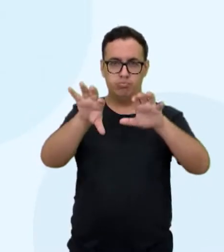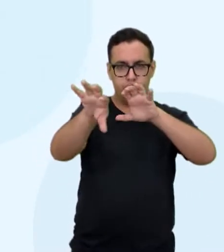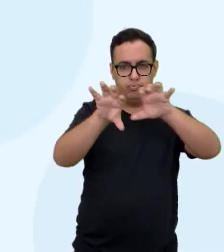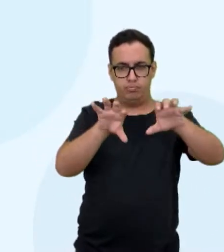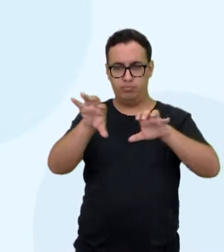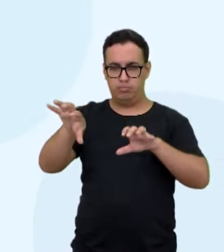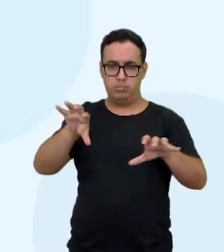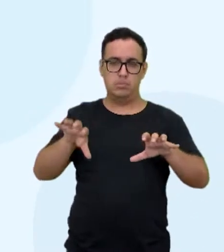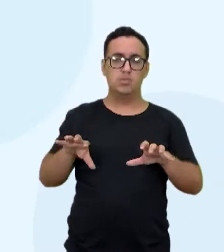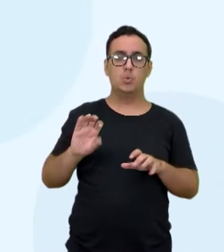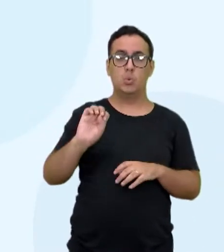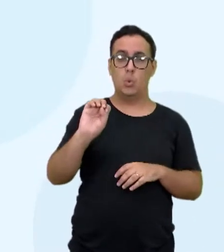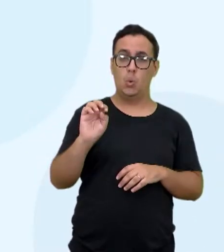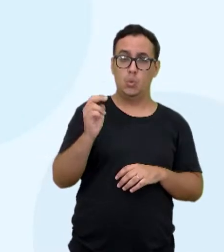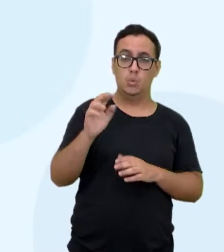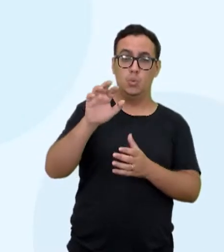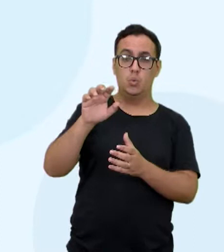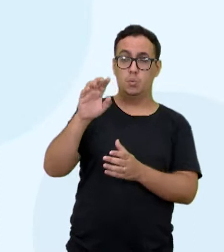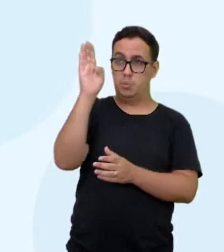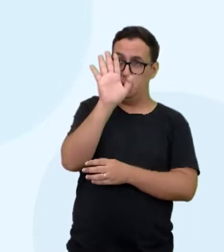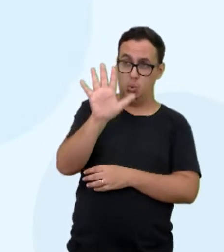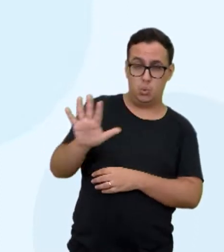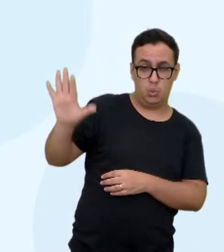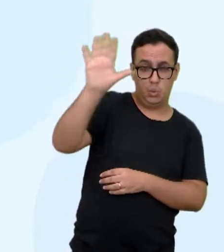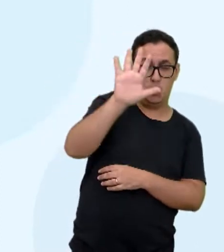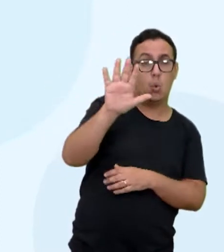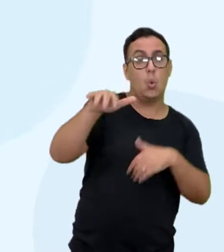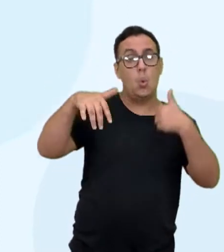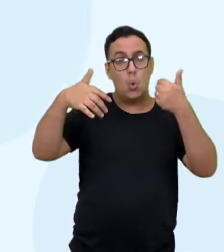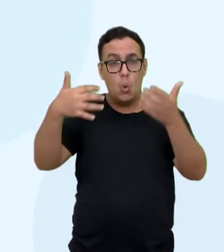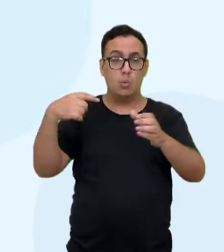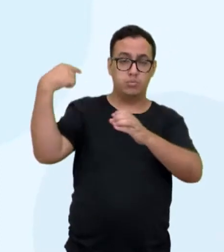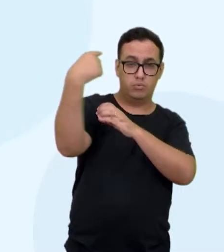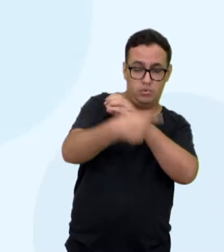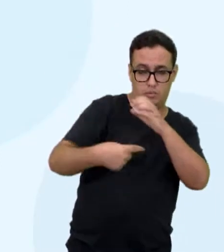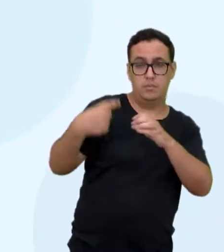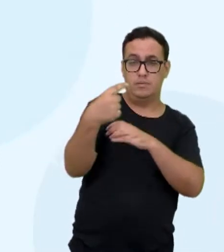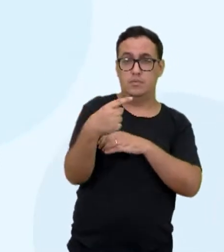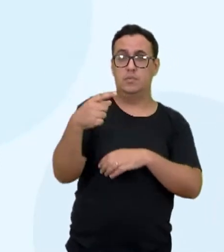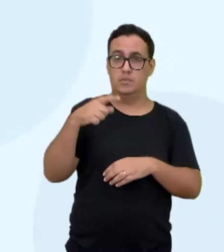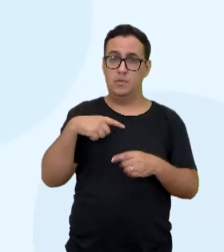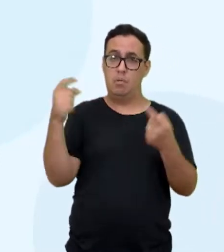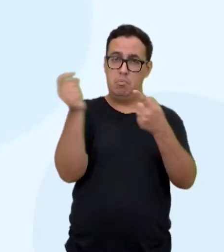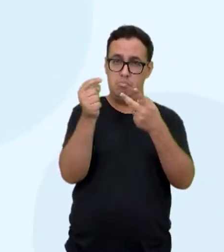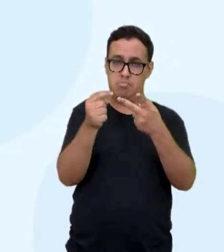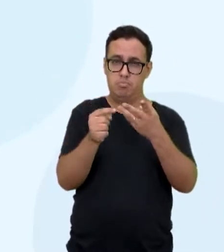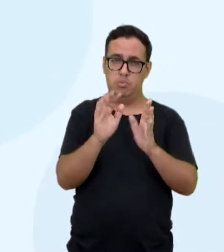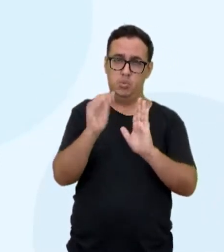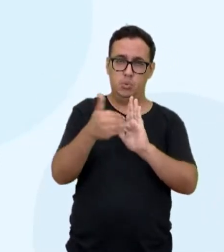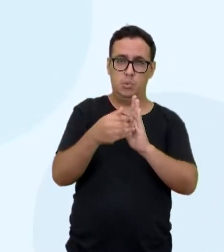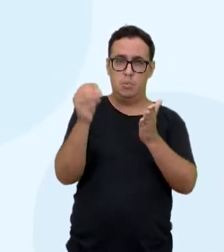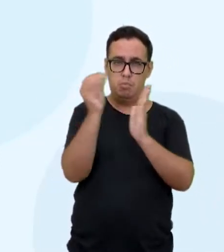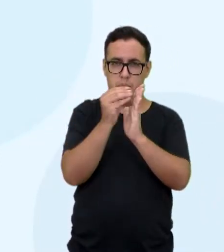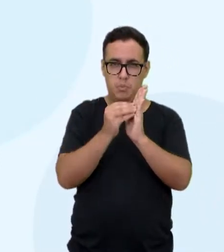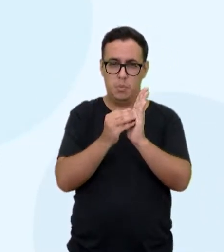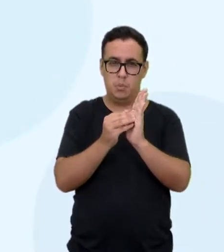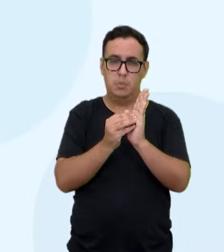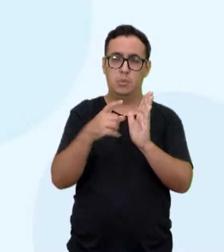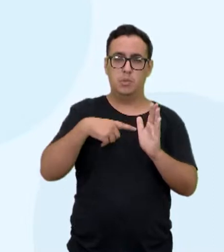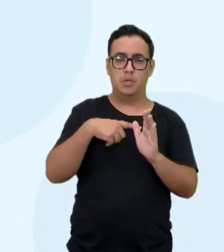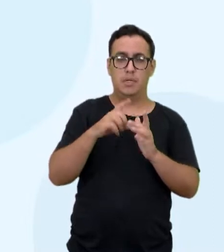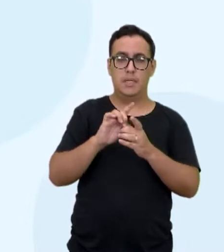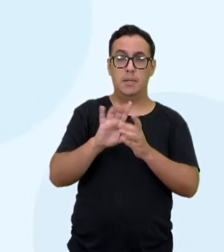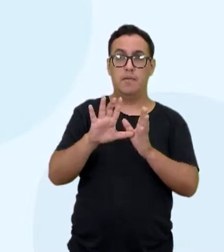regional, nacional e ou global, considerando dados e informações disponíveis